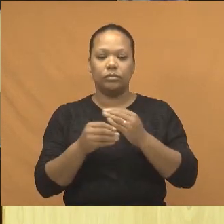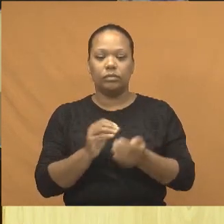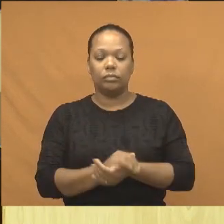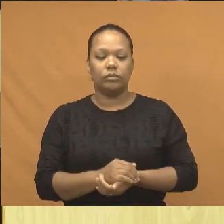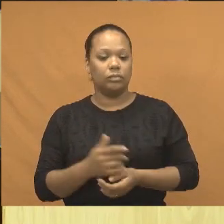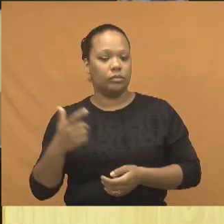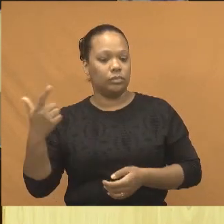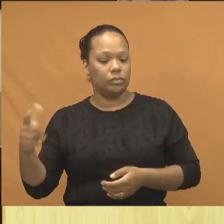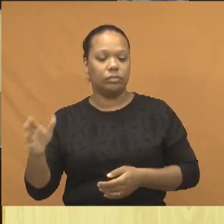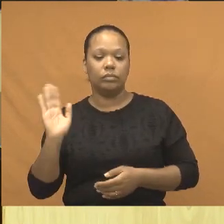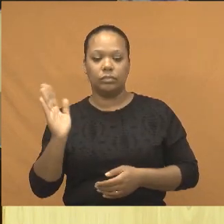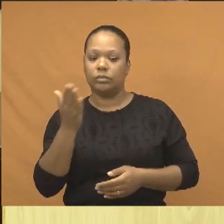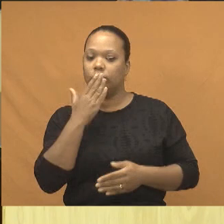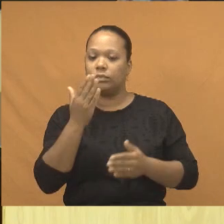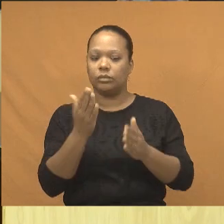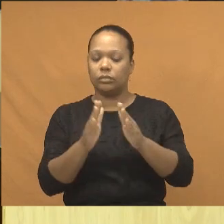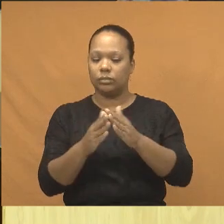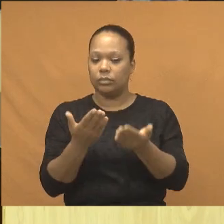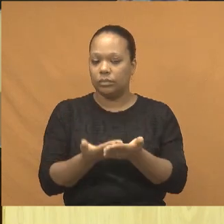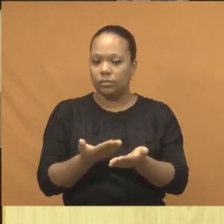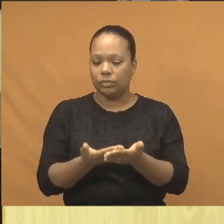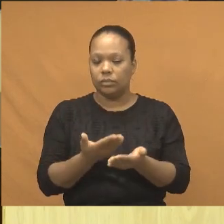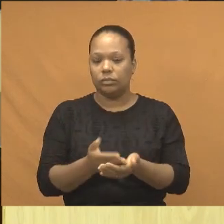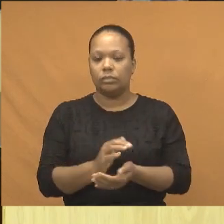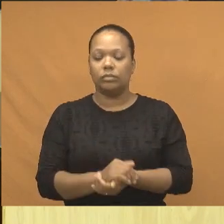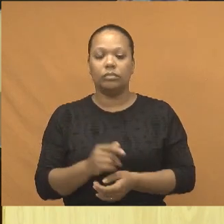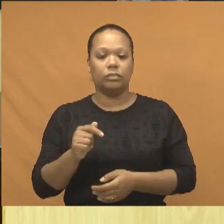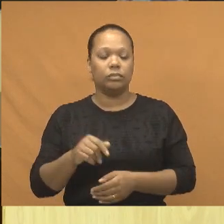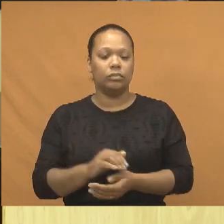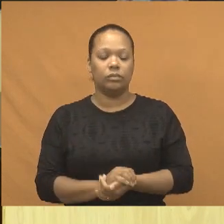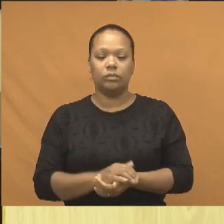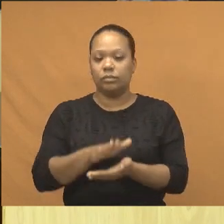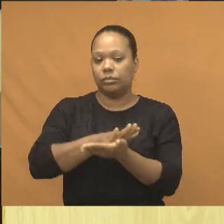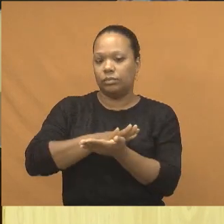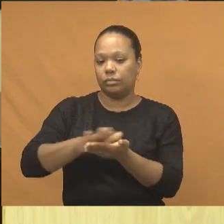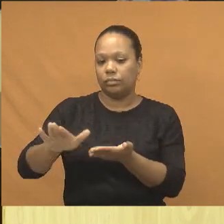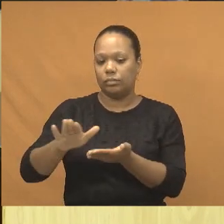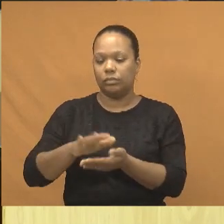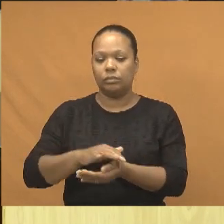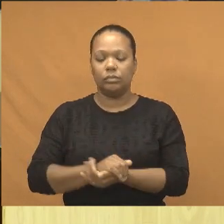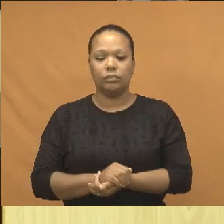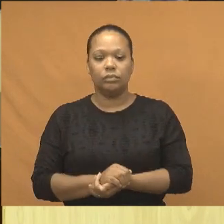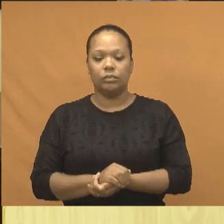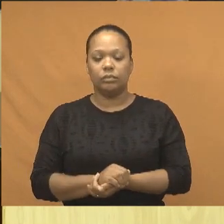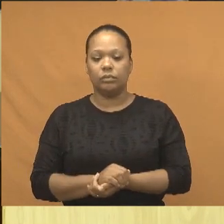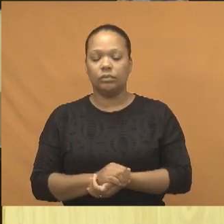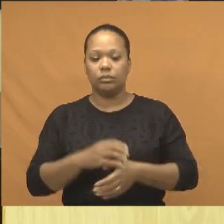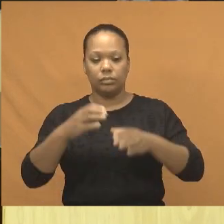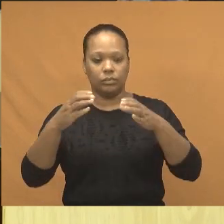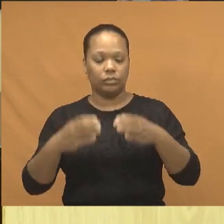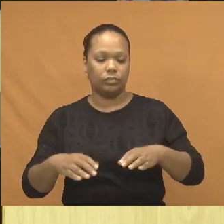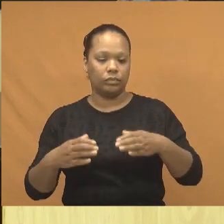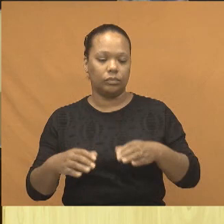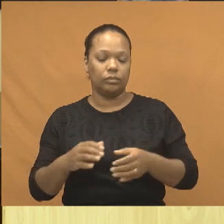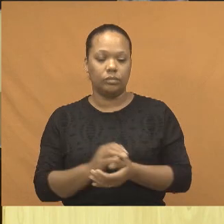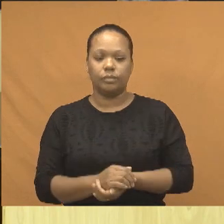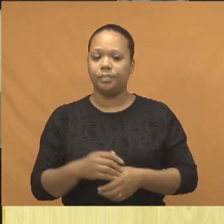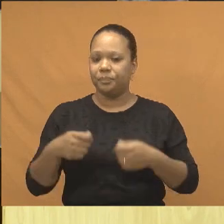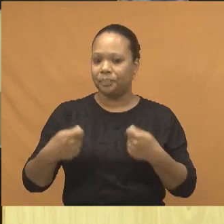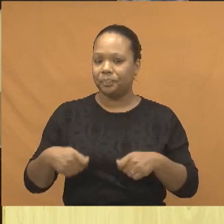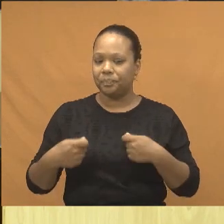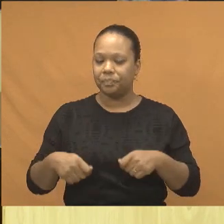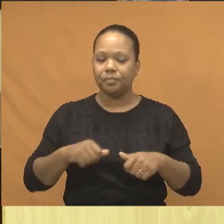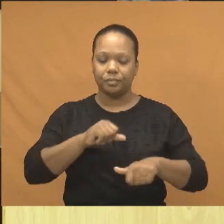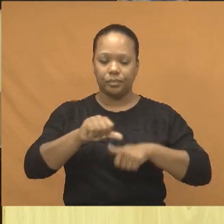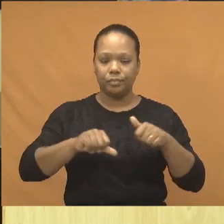a outros requerimentos anteriormente encaminhados a essa concessionária, tendo em vista que a localidade ainda carece de